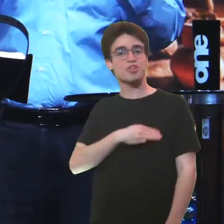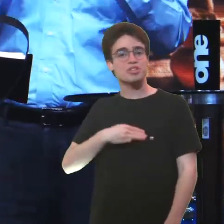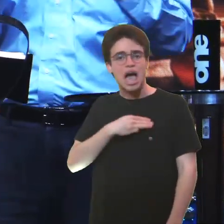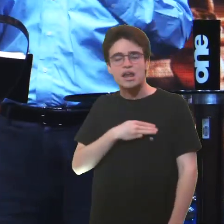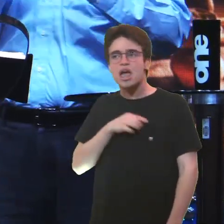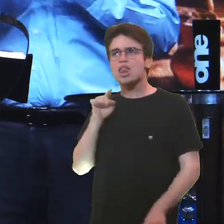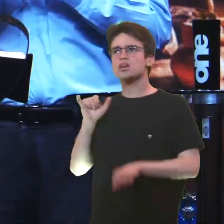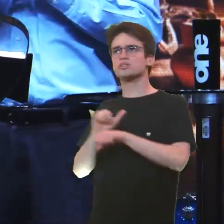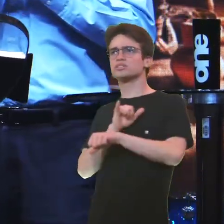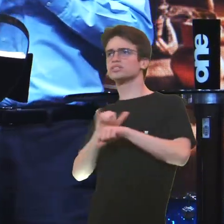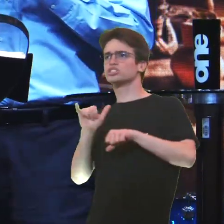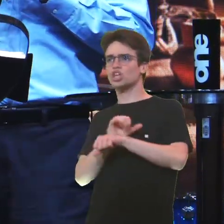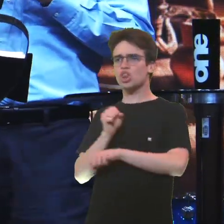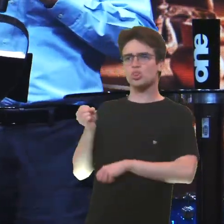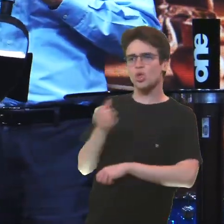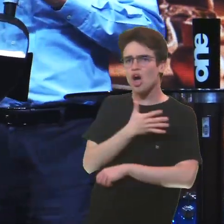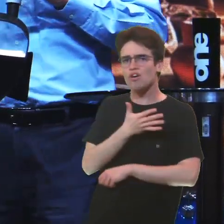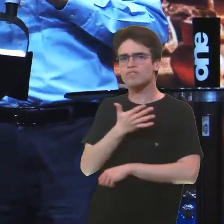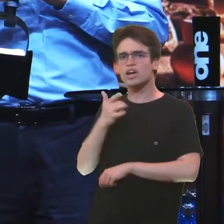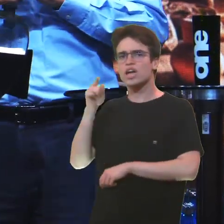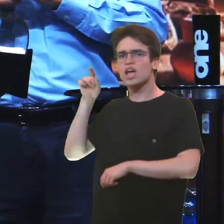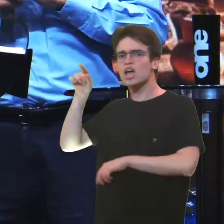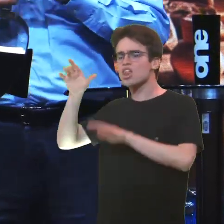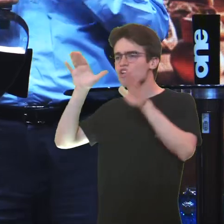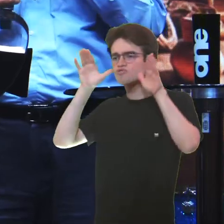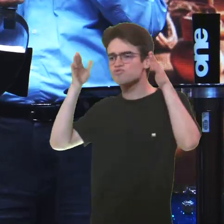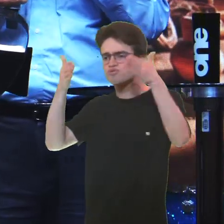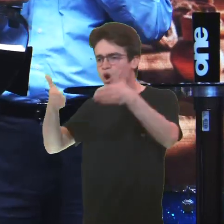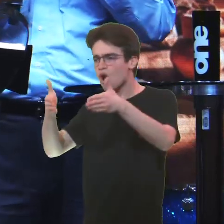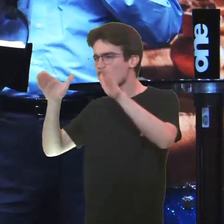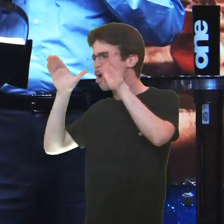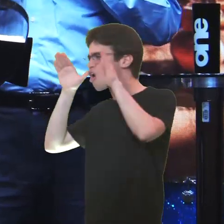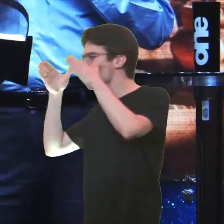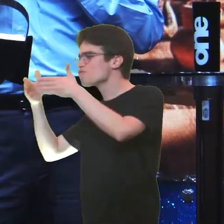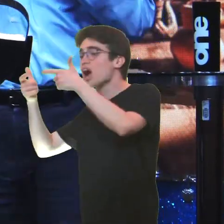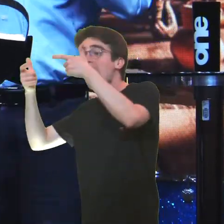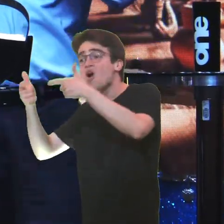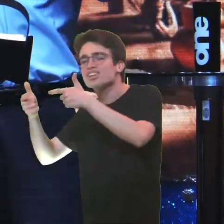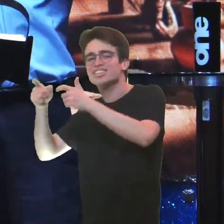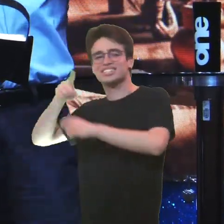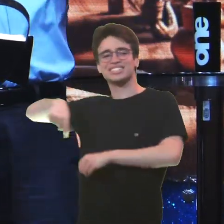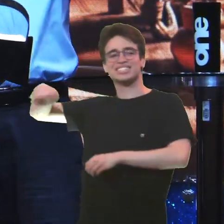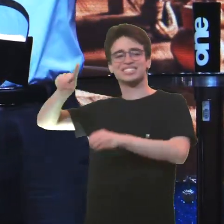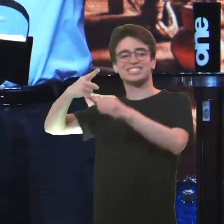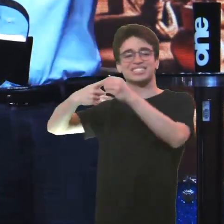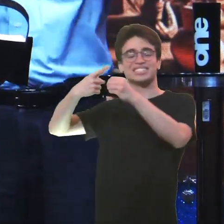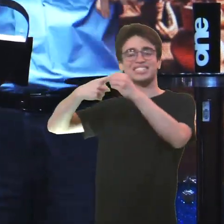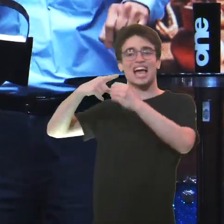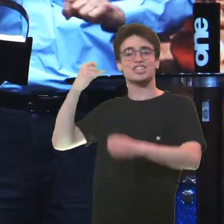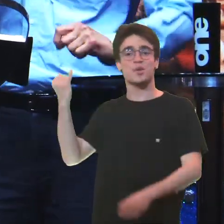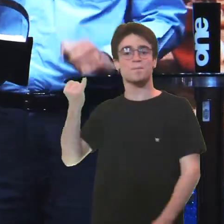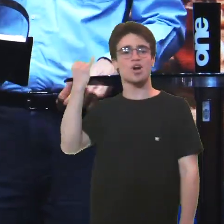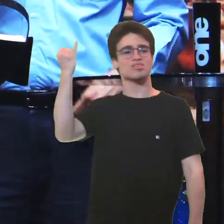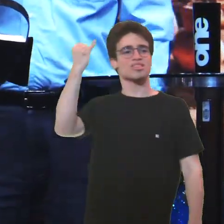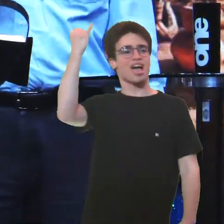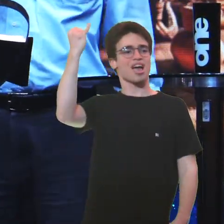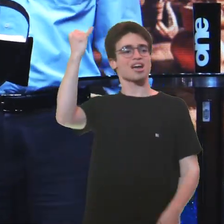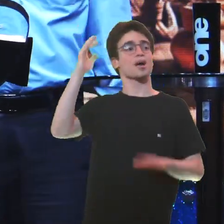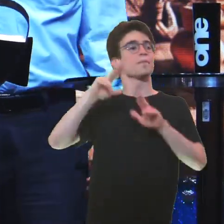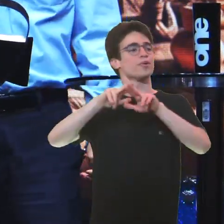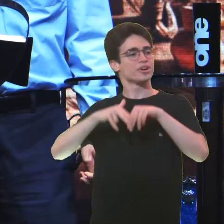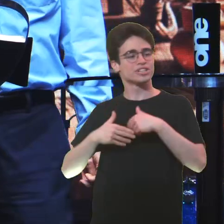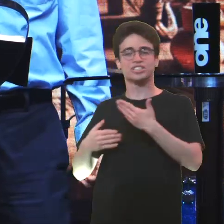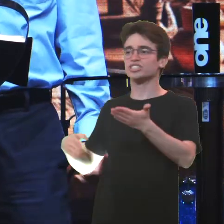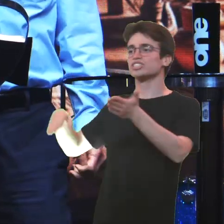las ciudades más E importantes. ele começa a colocar o seu foco nas cidades mais importantes. Y así es como él va a E assim Tesalónica, é como ele chega